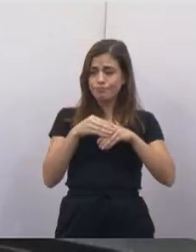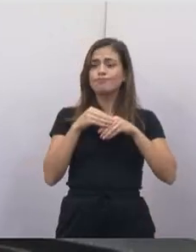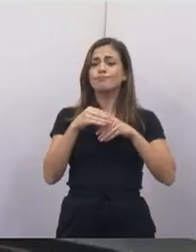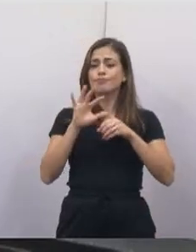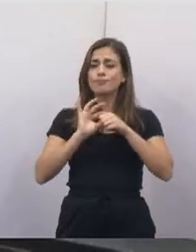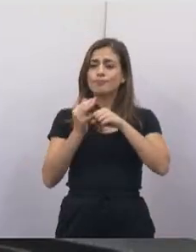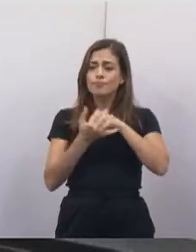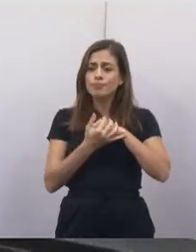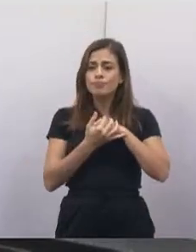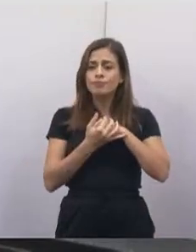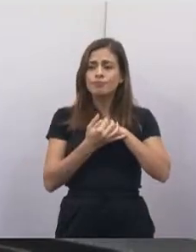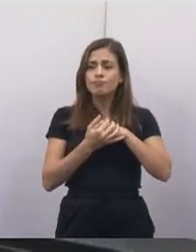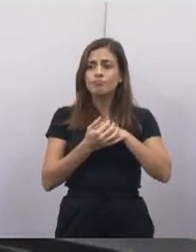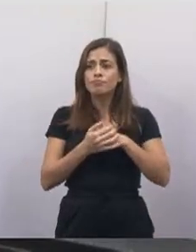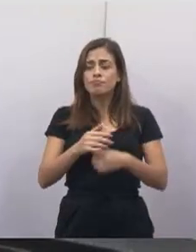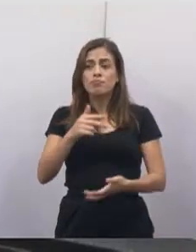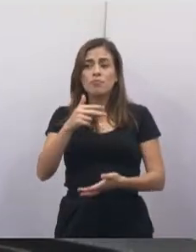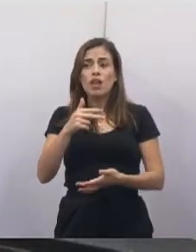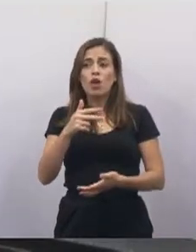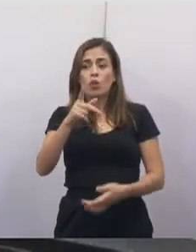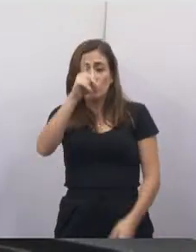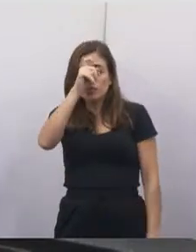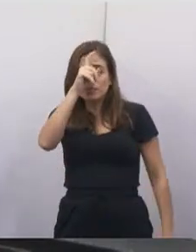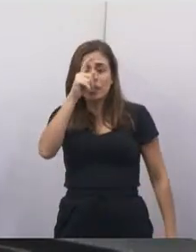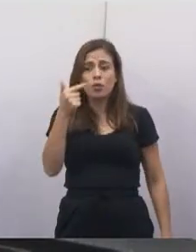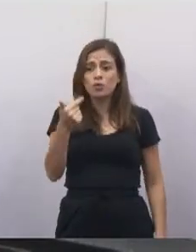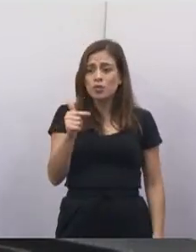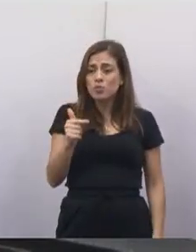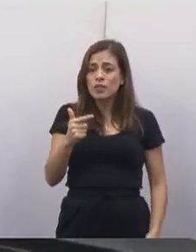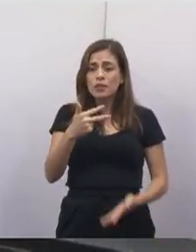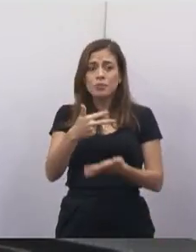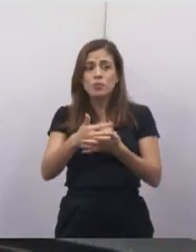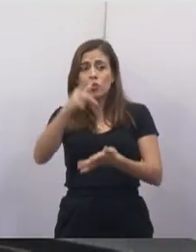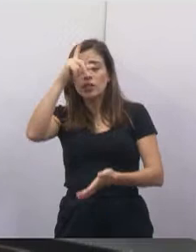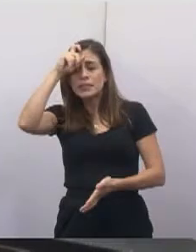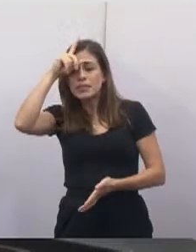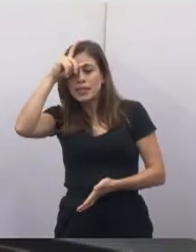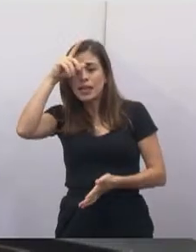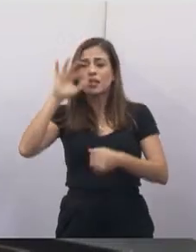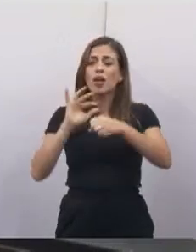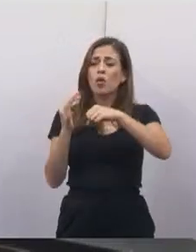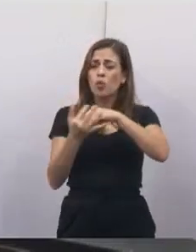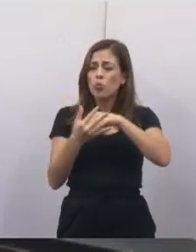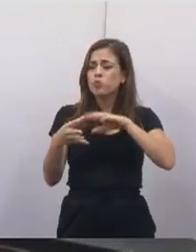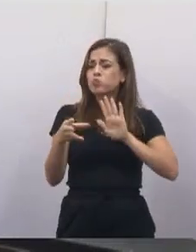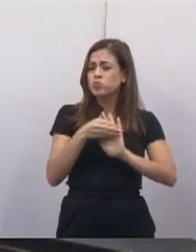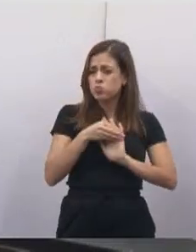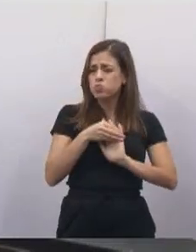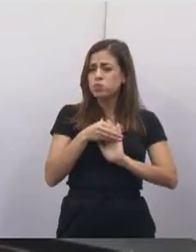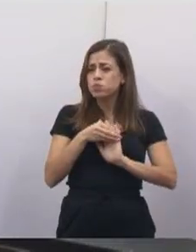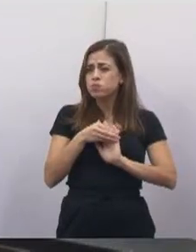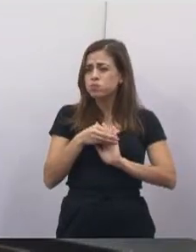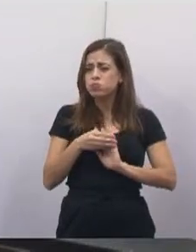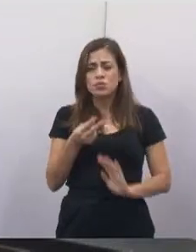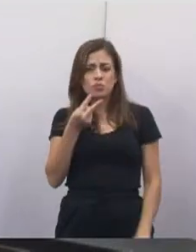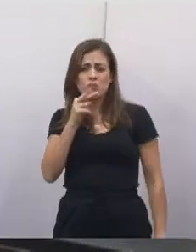internação, sem nenhum caso de Covid, e a gente não vê mais a divulgação que nem a gente via com as cepas